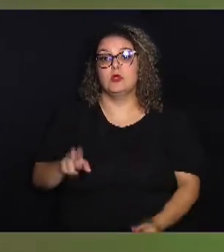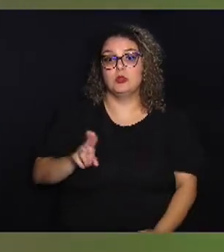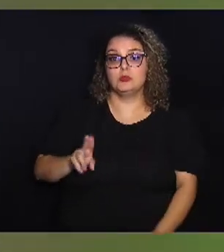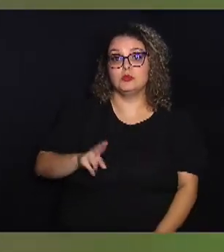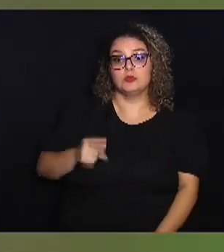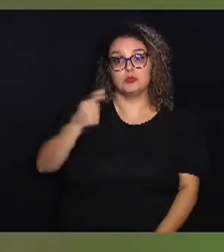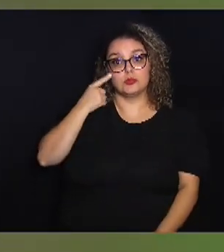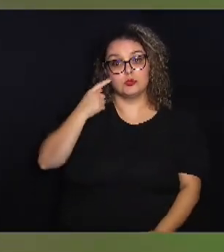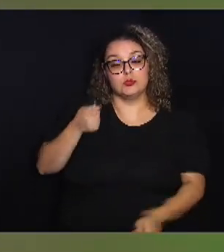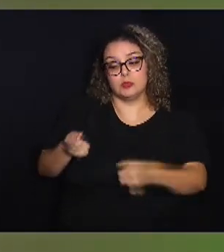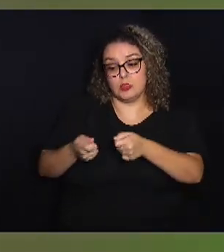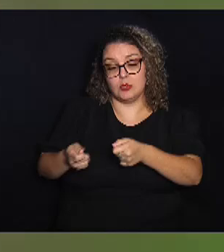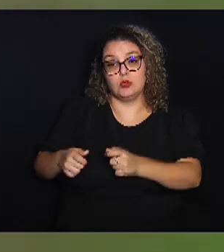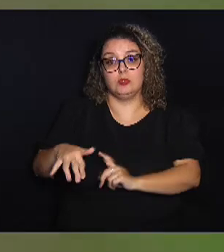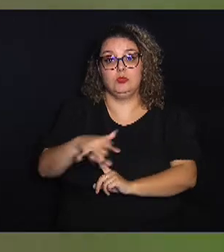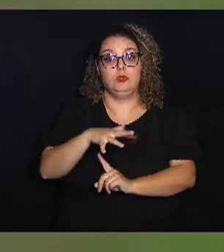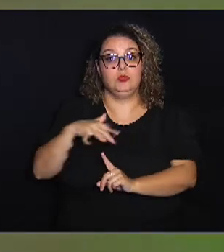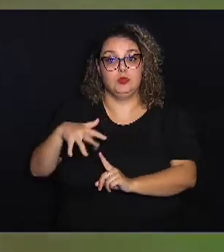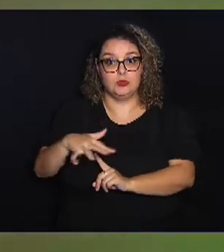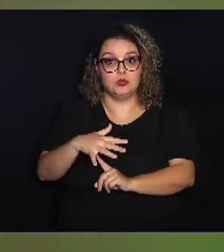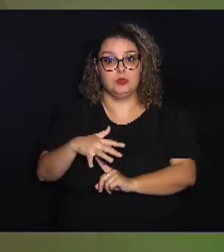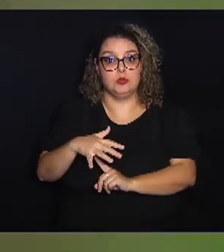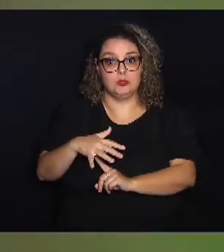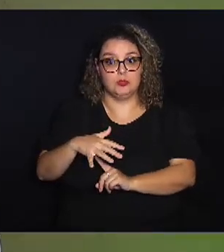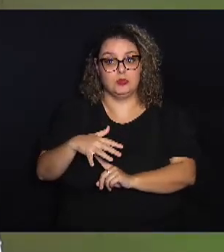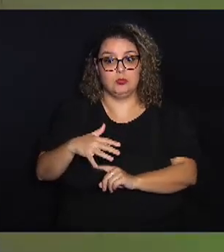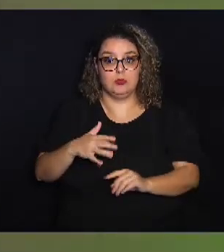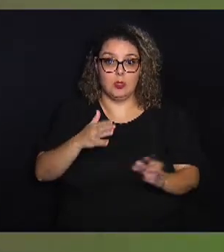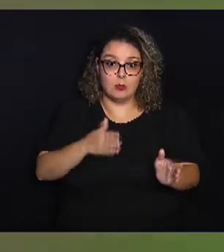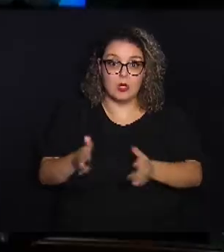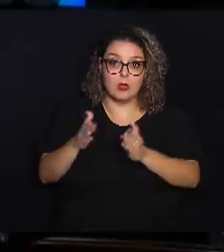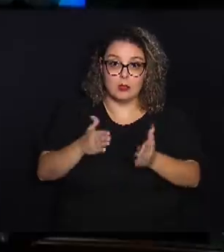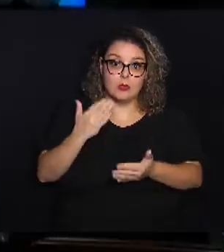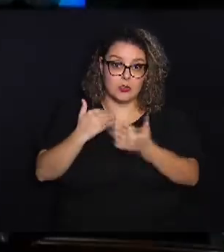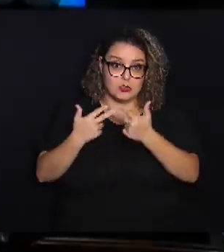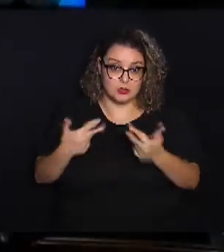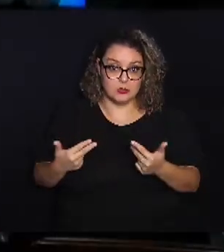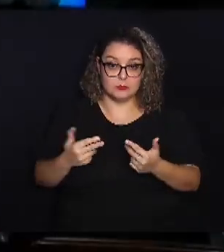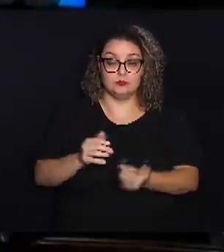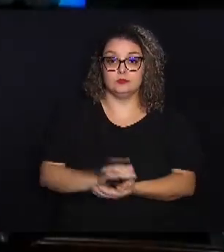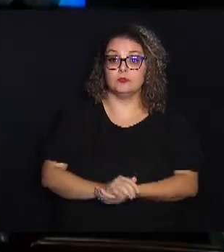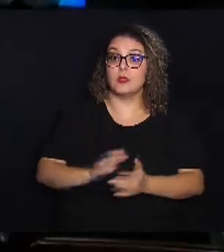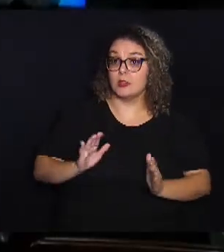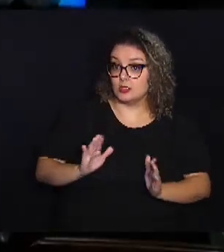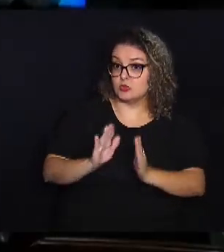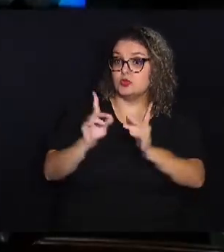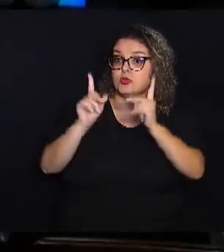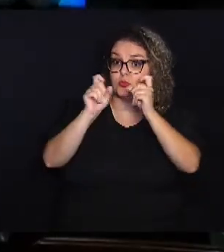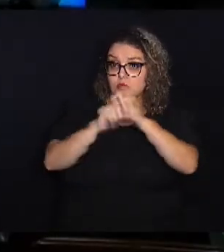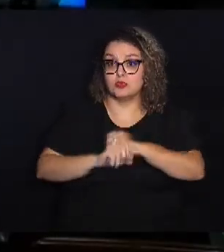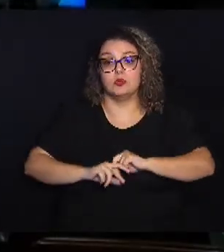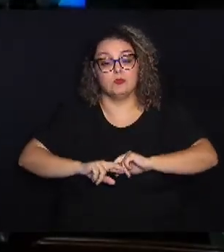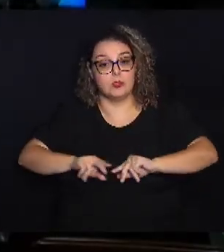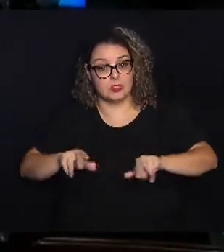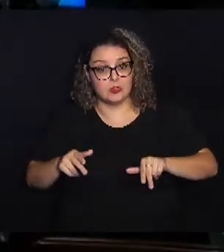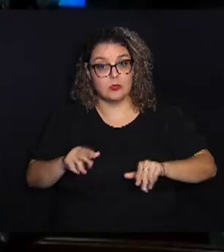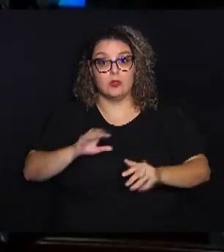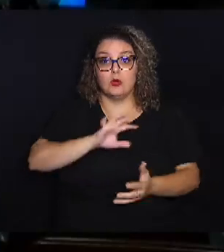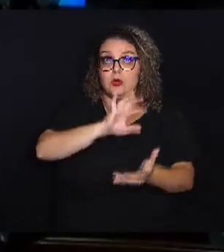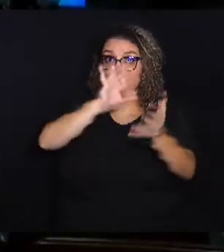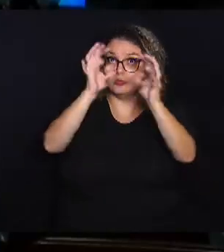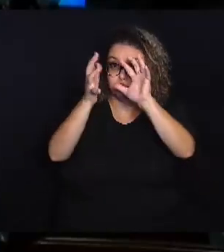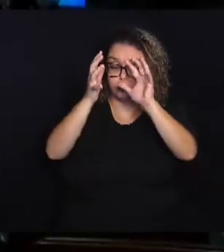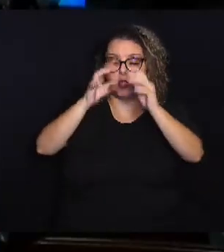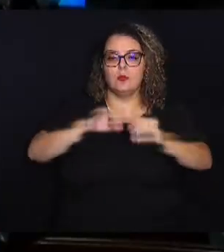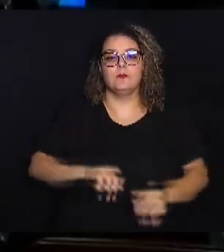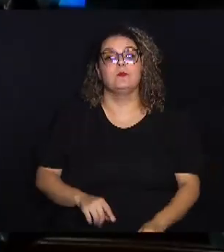do meio ambiente para a produção de alimentos. Diante dos desafios como as mudanças climáticas,